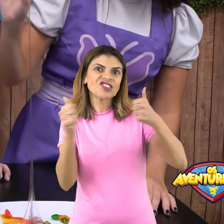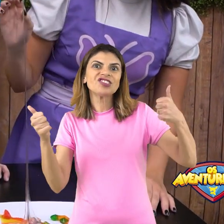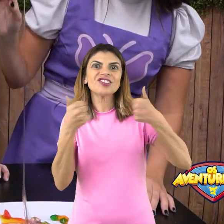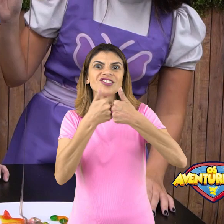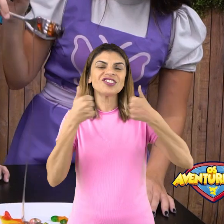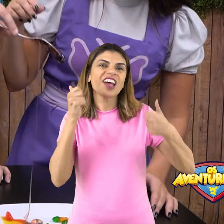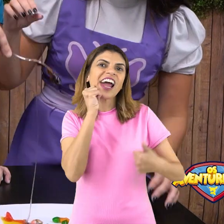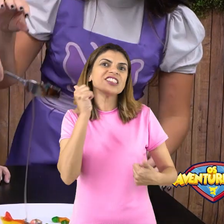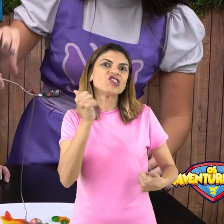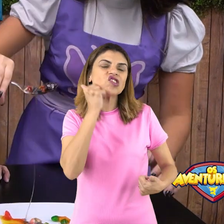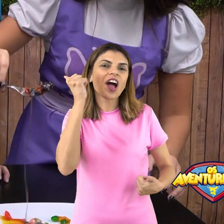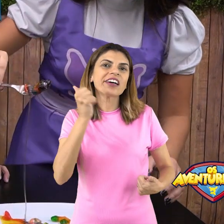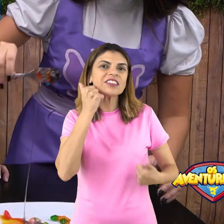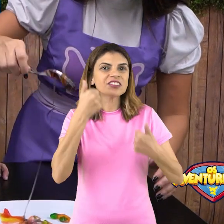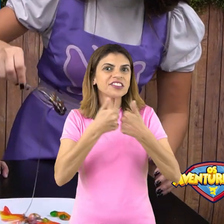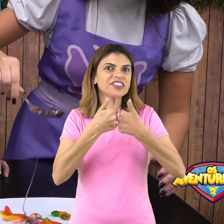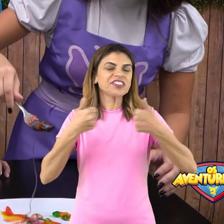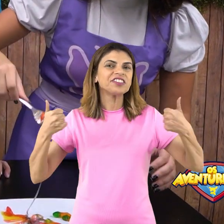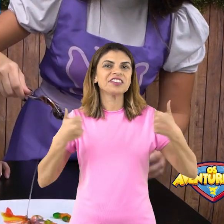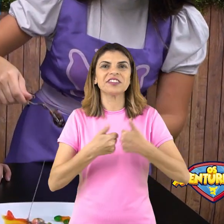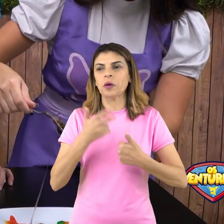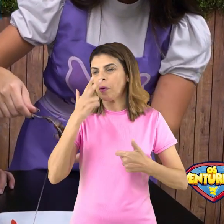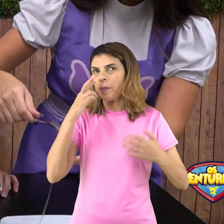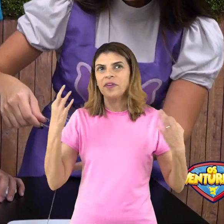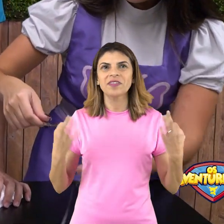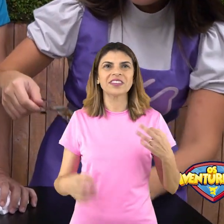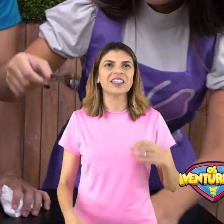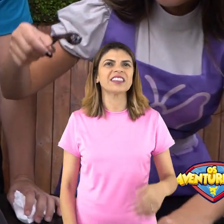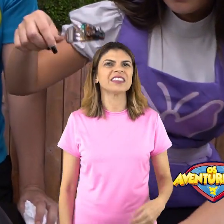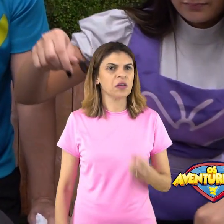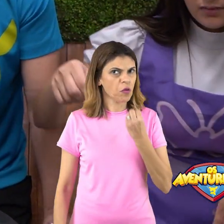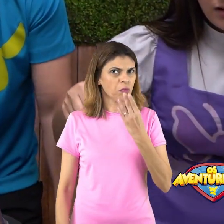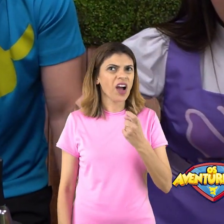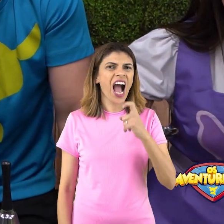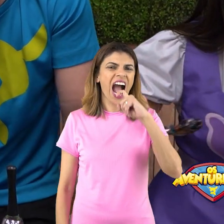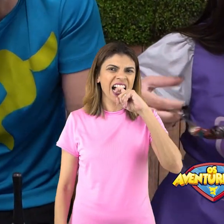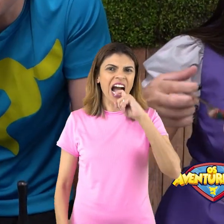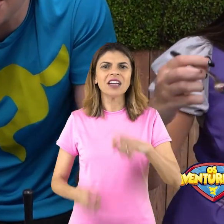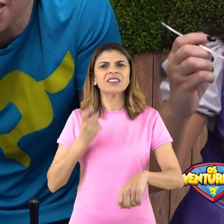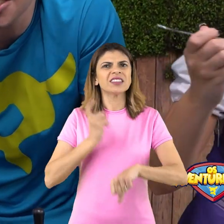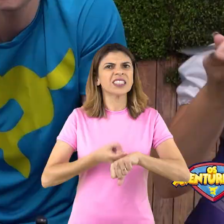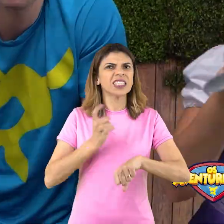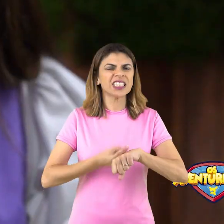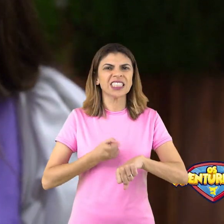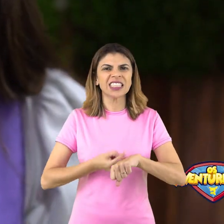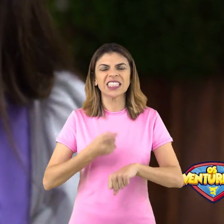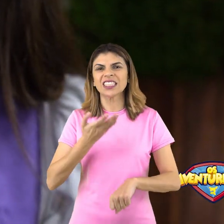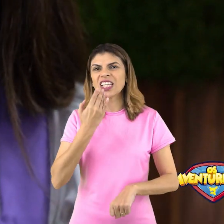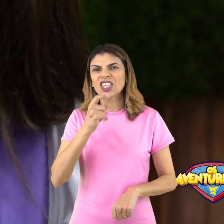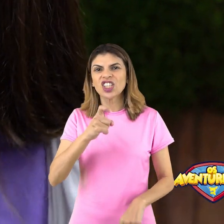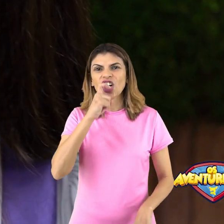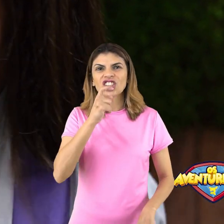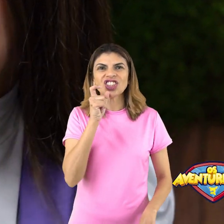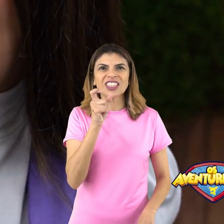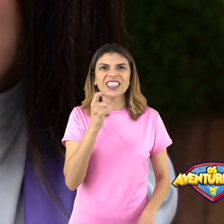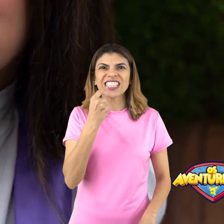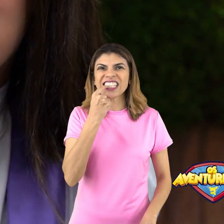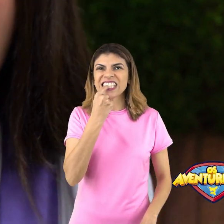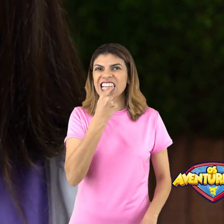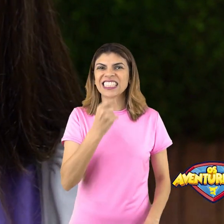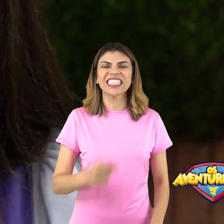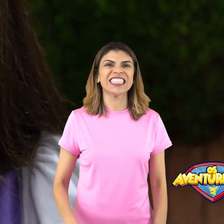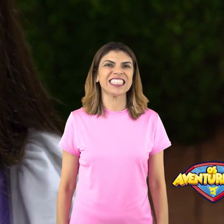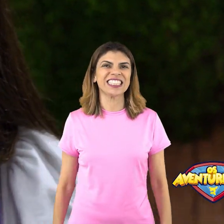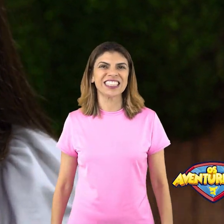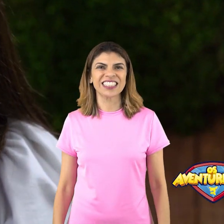linda. É assim que ela é feita, sabia? Prefiro congelada. Tá boa congelada? Não. Gente, vai grudar tudo no meu dente, eu